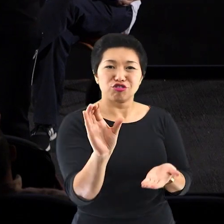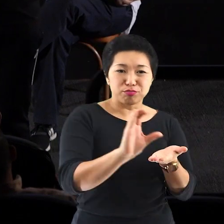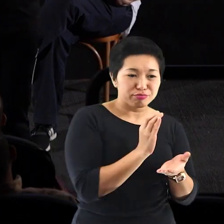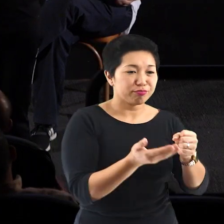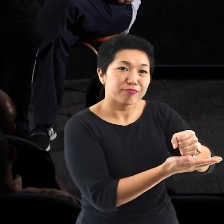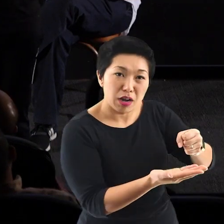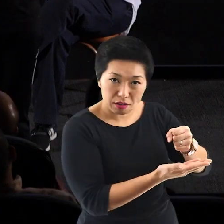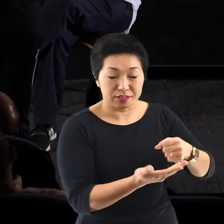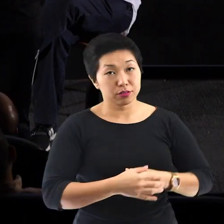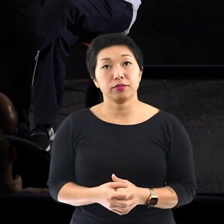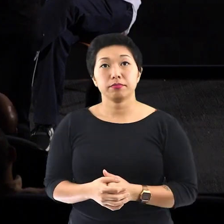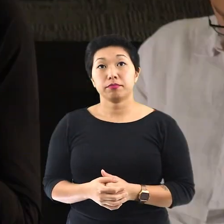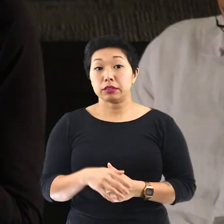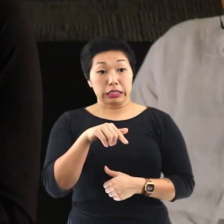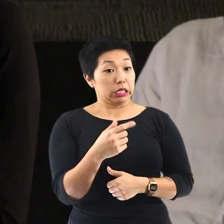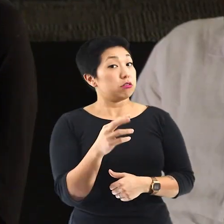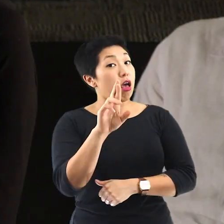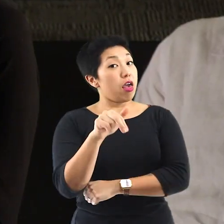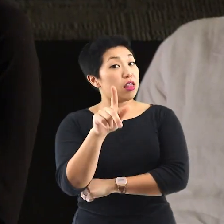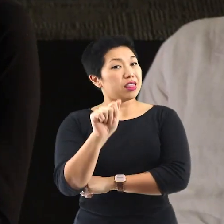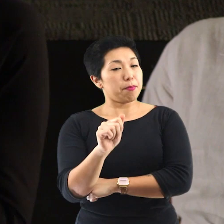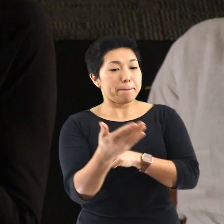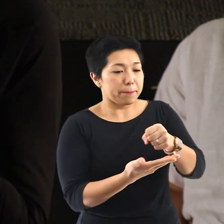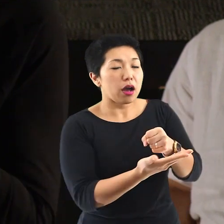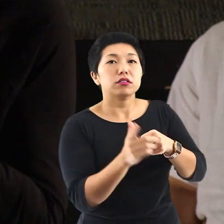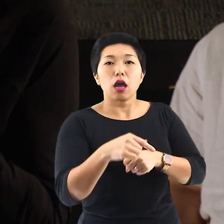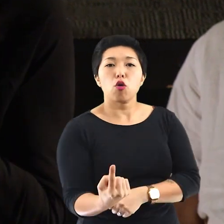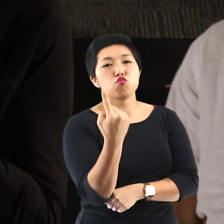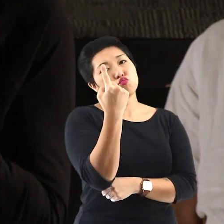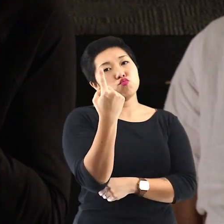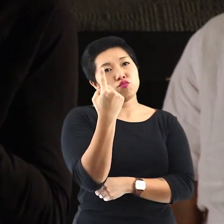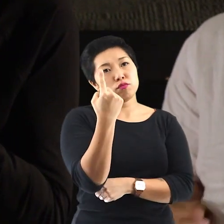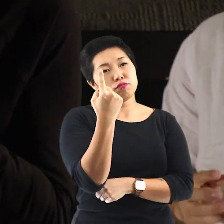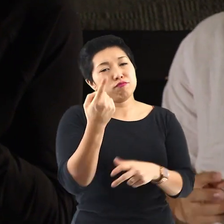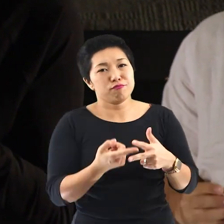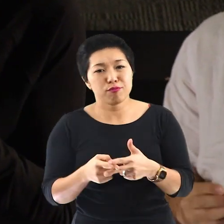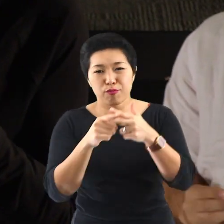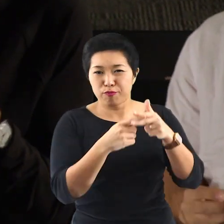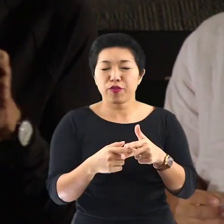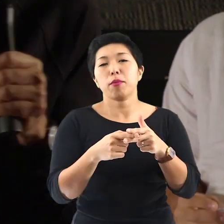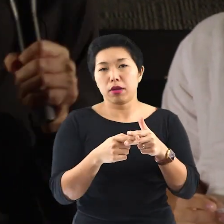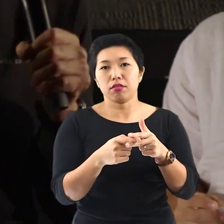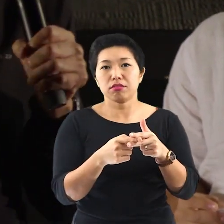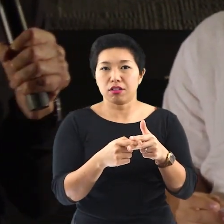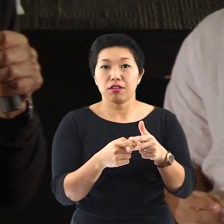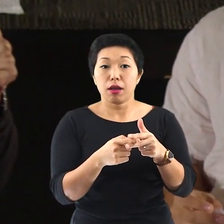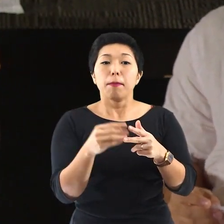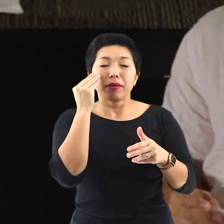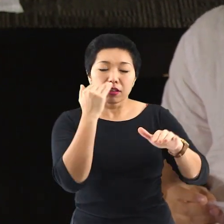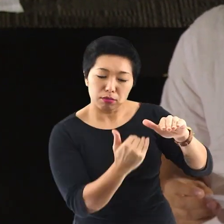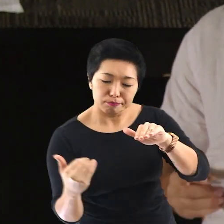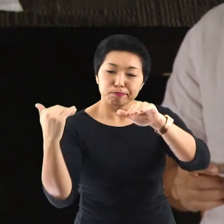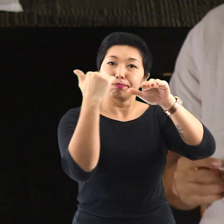além de estarmos... A renda básica é um dos instrumentos de política econômica para elevar